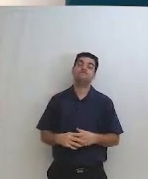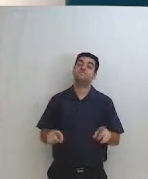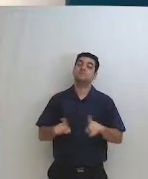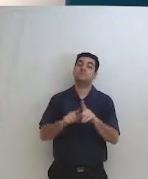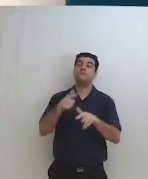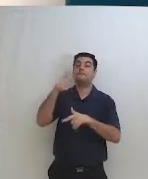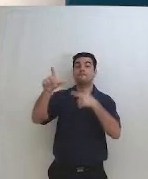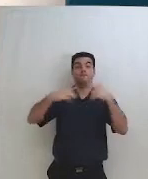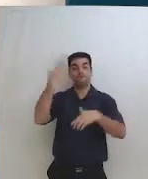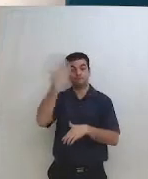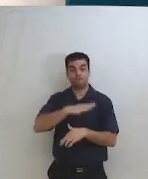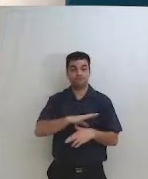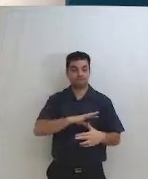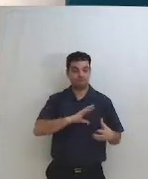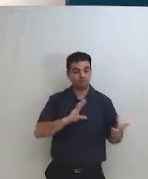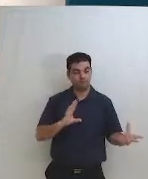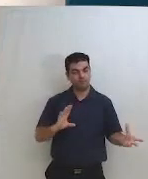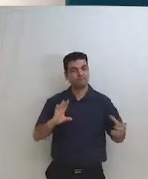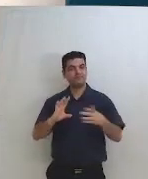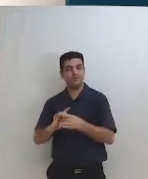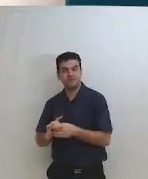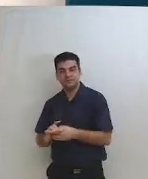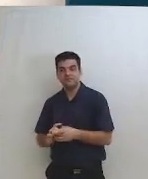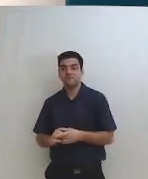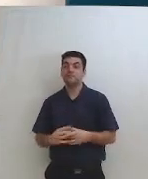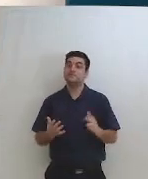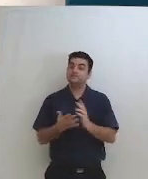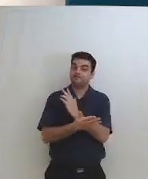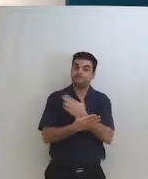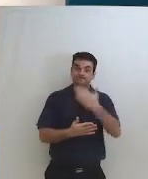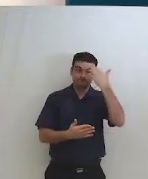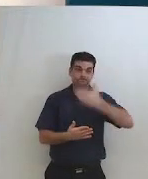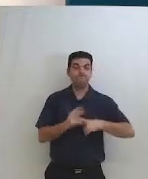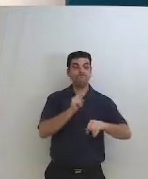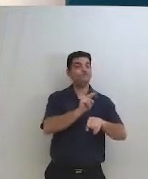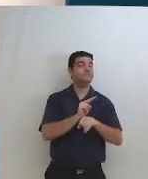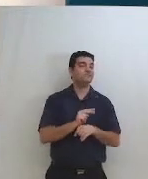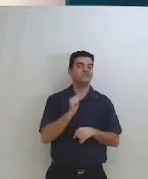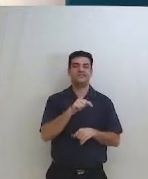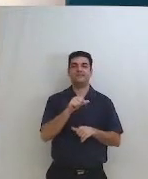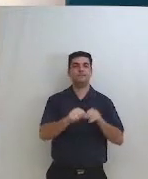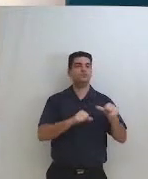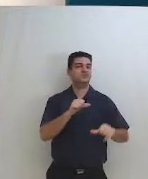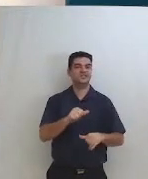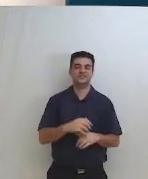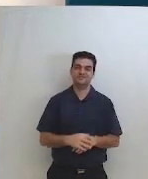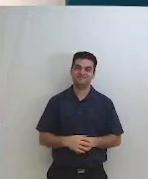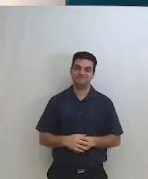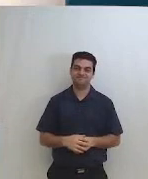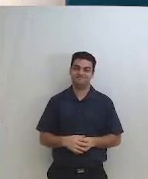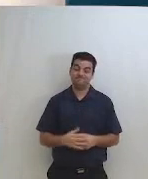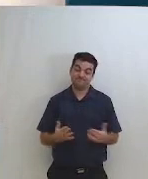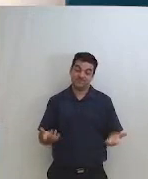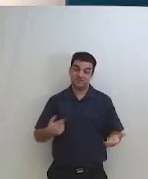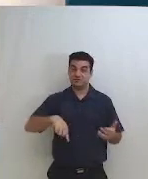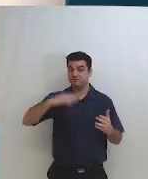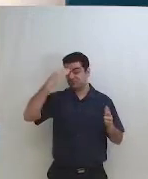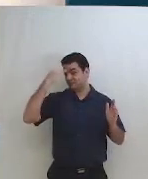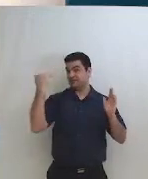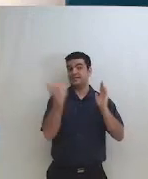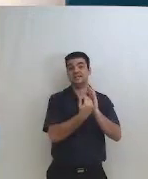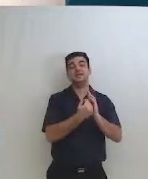autos, provas derivadas. Isso, excelência, em obediência à própria teoria do fruto da